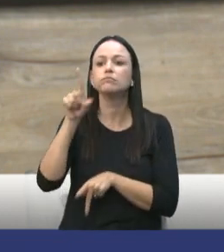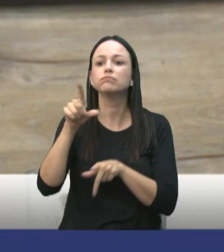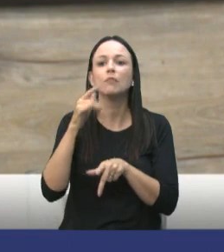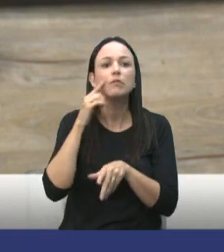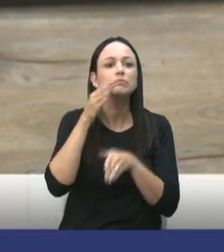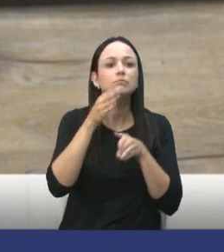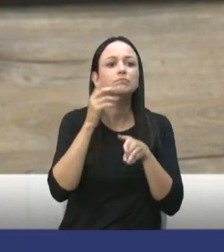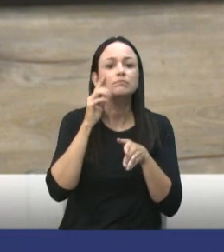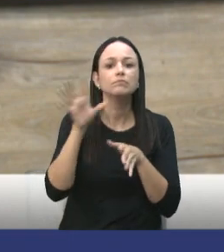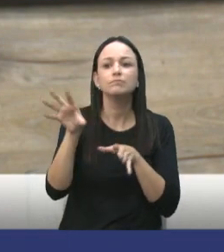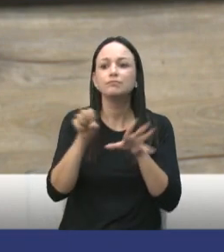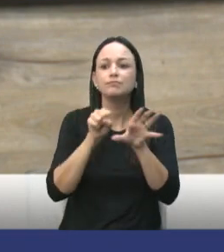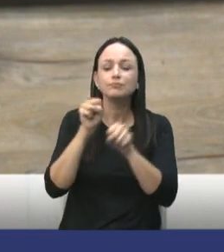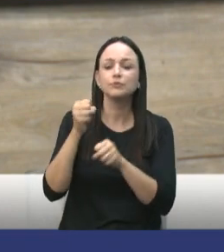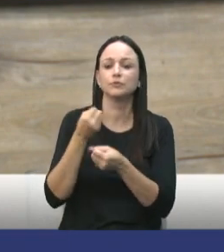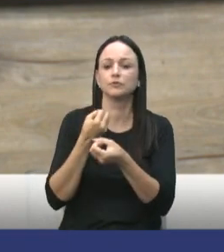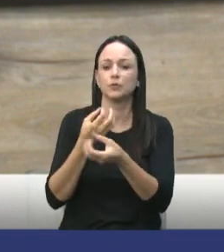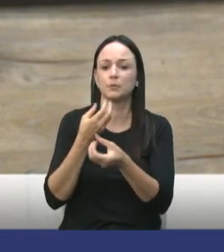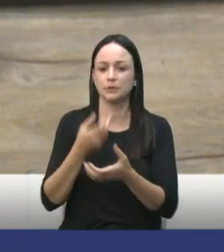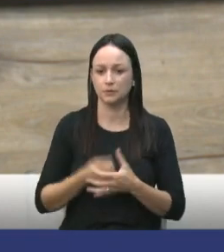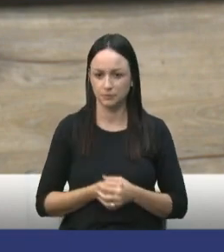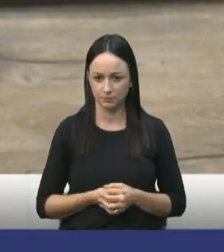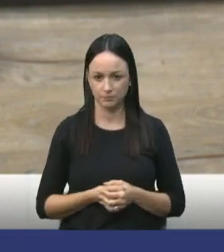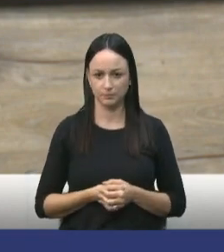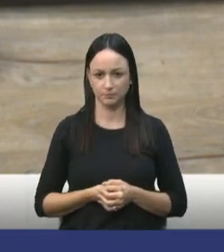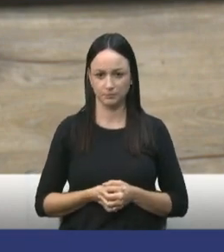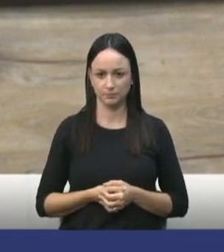conseguimos colher de resultado.